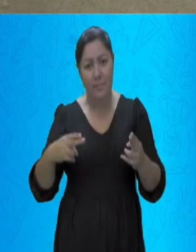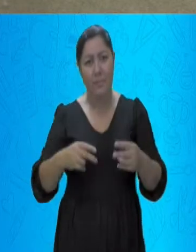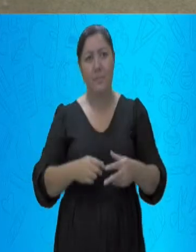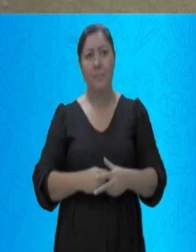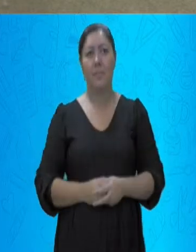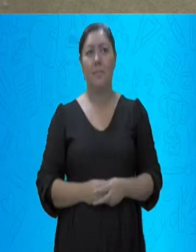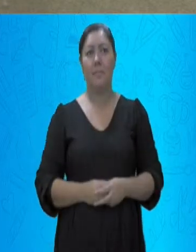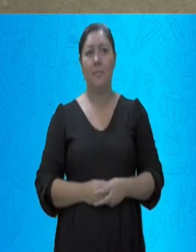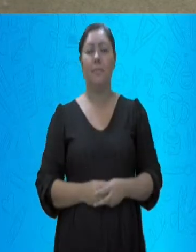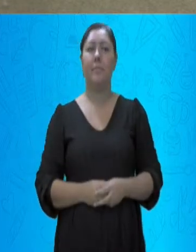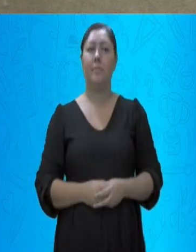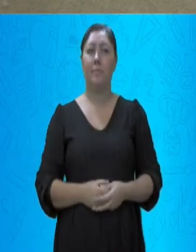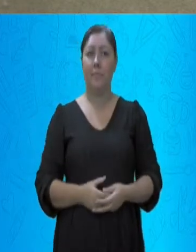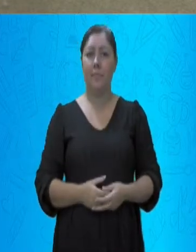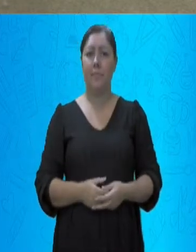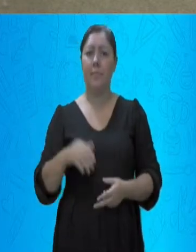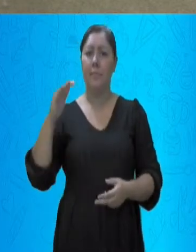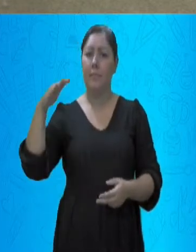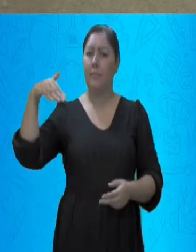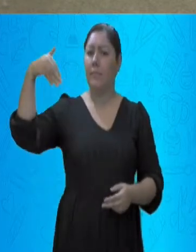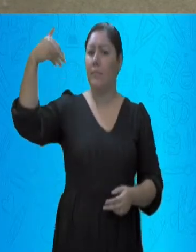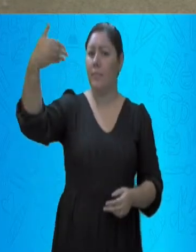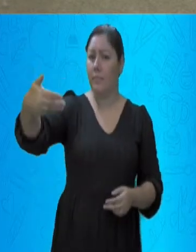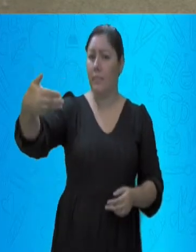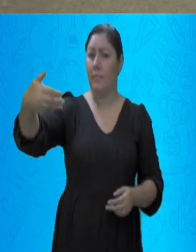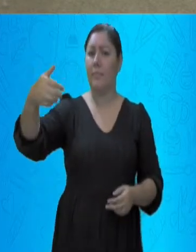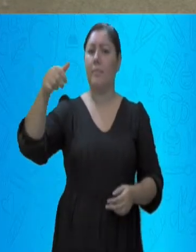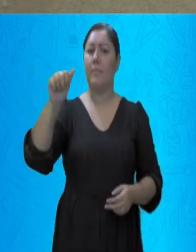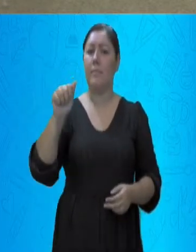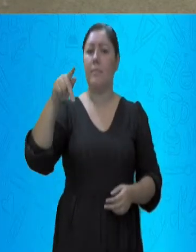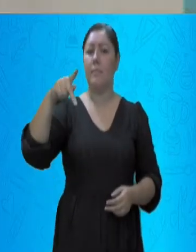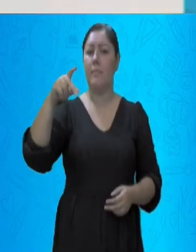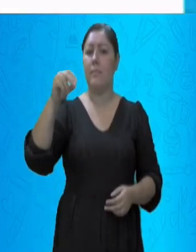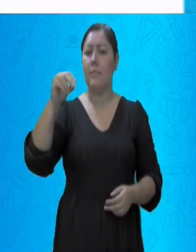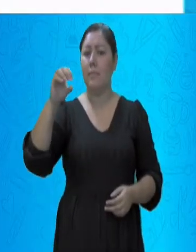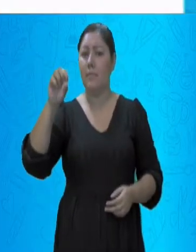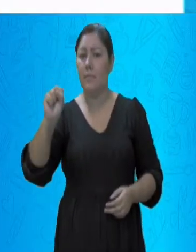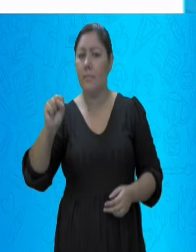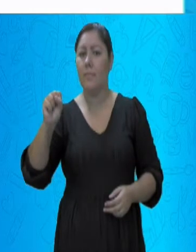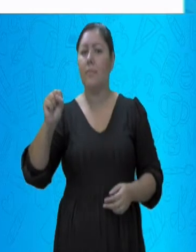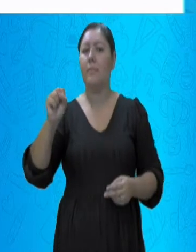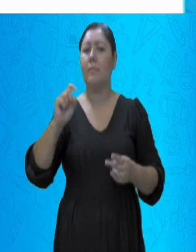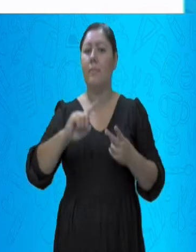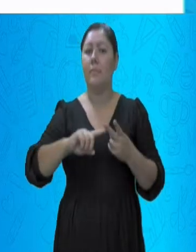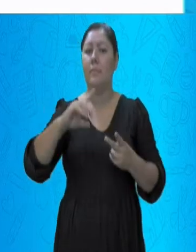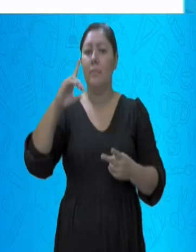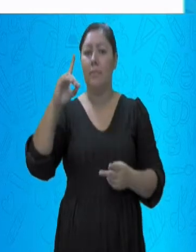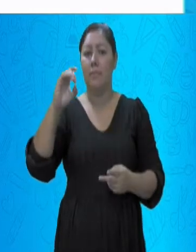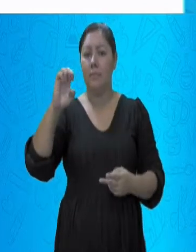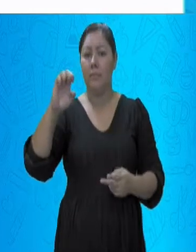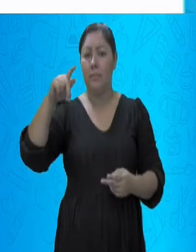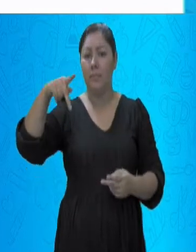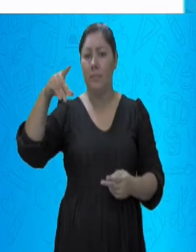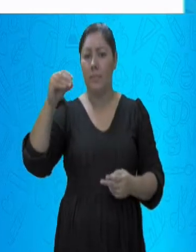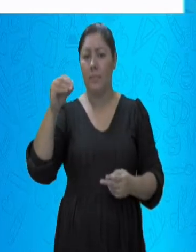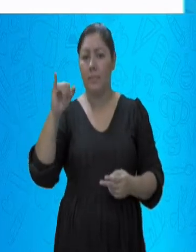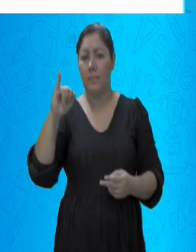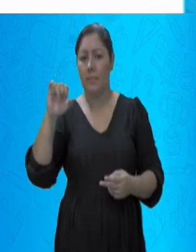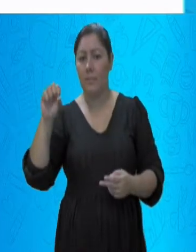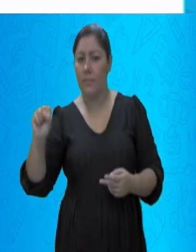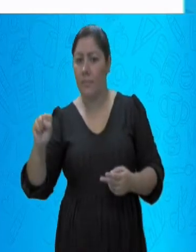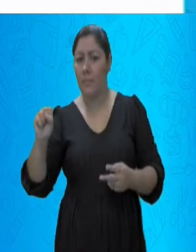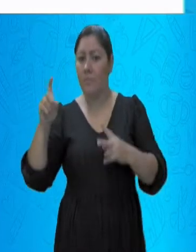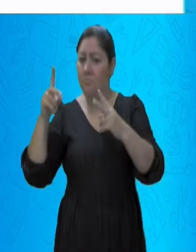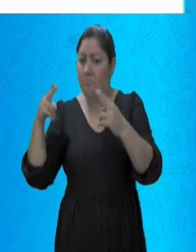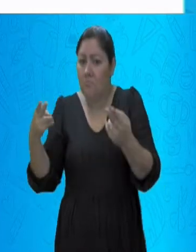Após e depois, são duas palavras sinônimas, vamos utilizá-las? Diogo chegou somente após